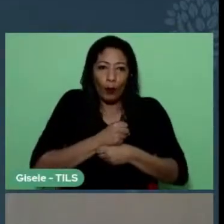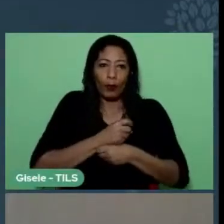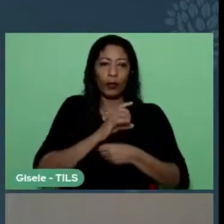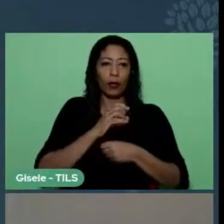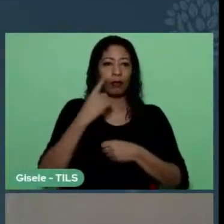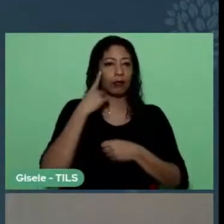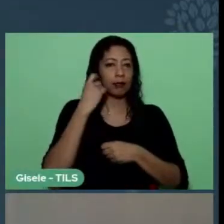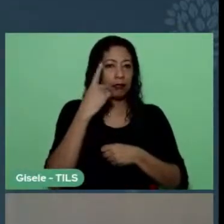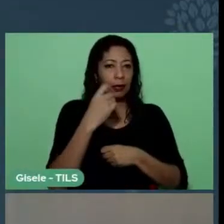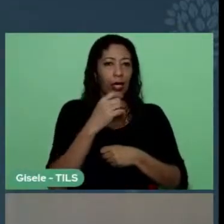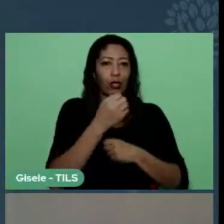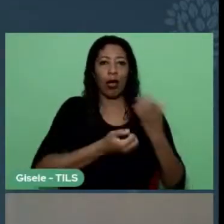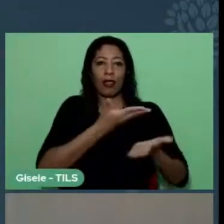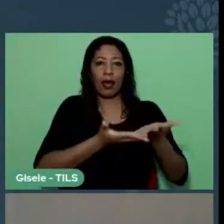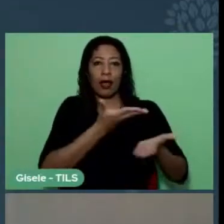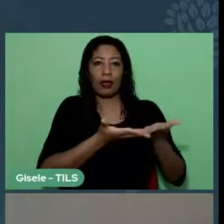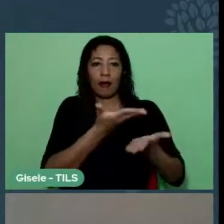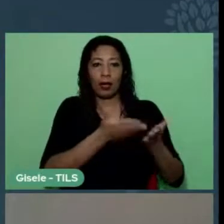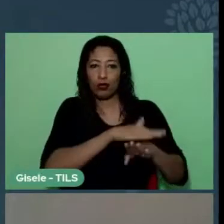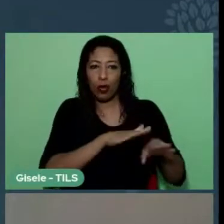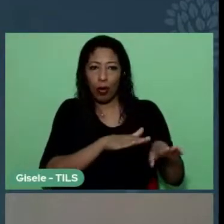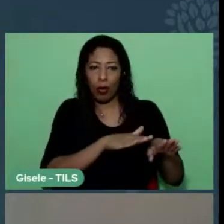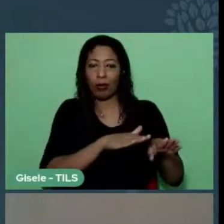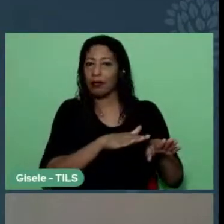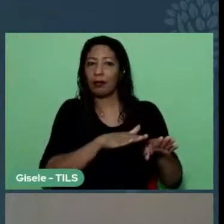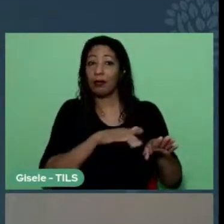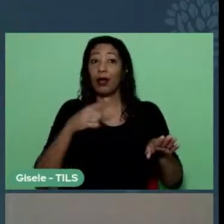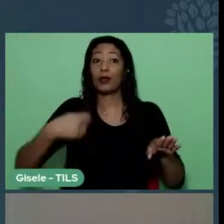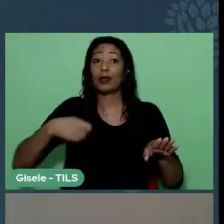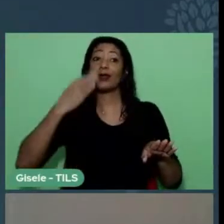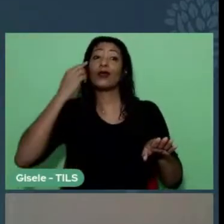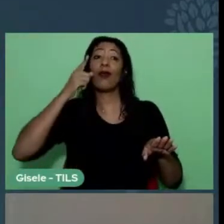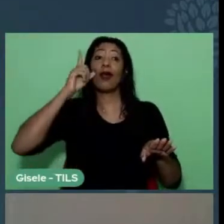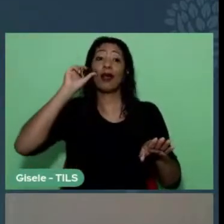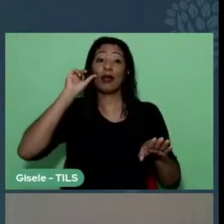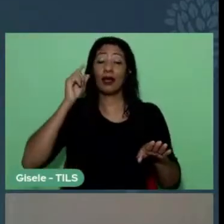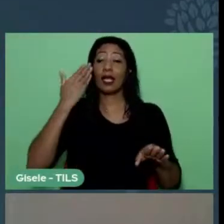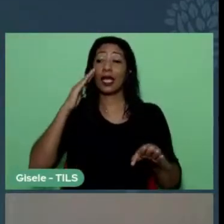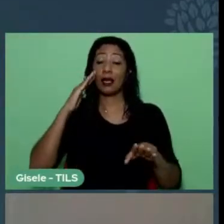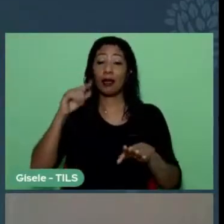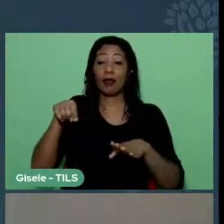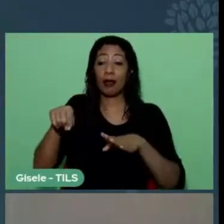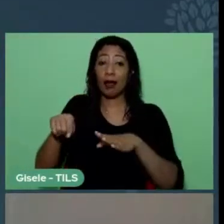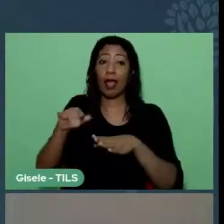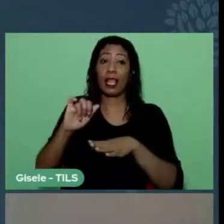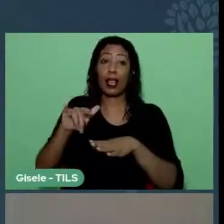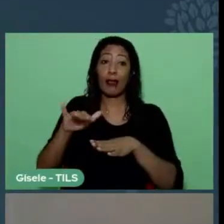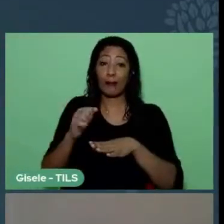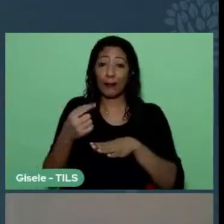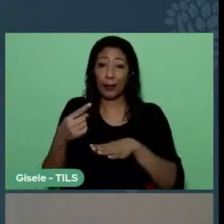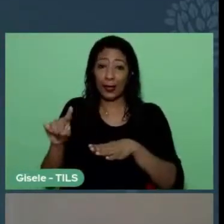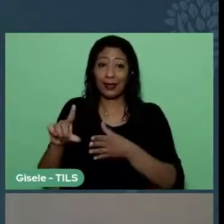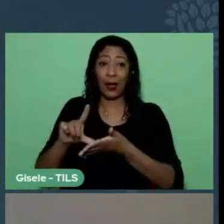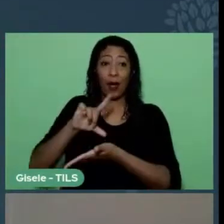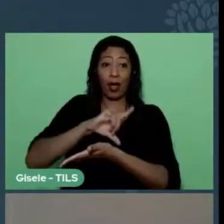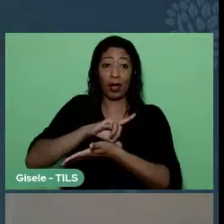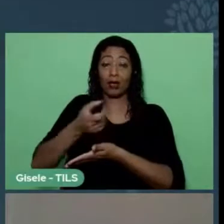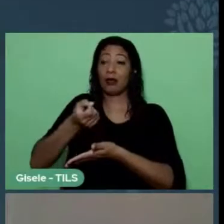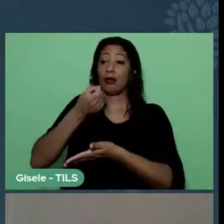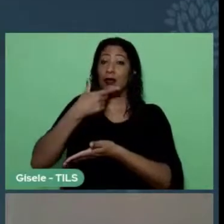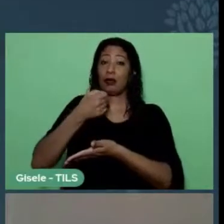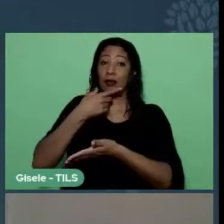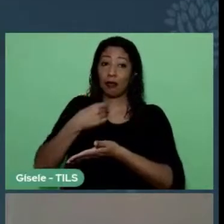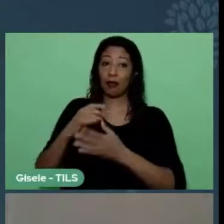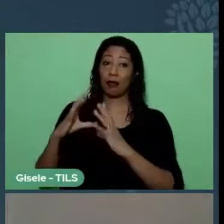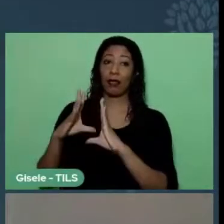chiado, só a falta de ar. Eu preciso entender que existe uma inflamação por trás de tudo isso e eu preciso dar uma droga